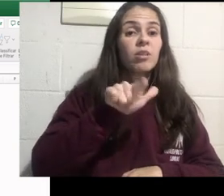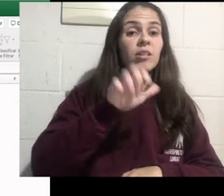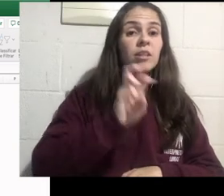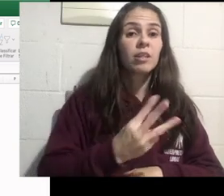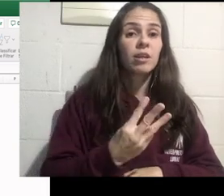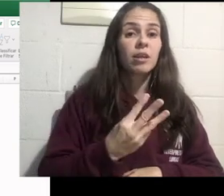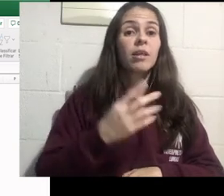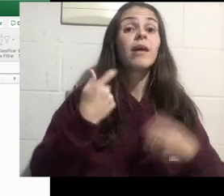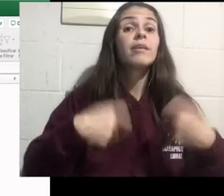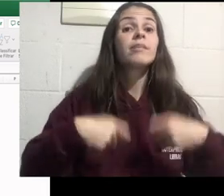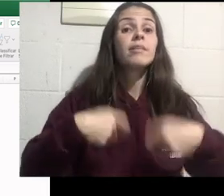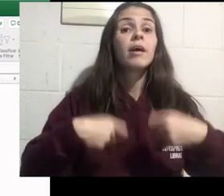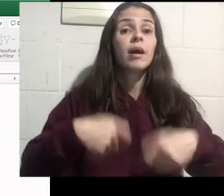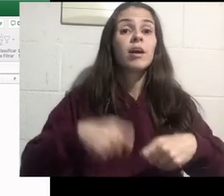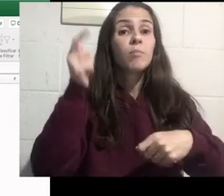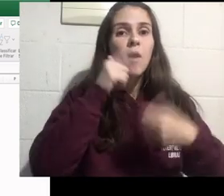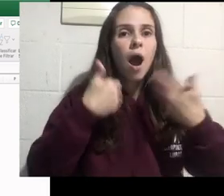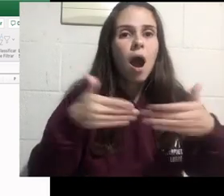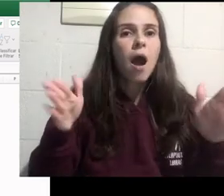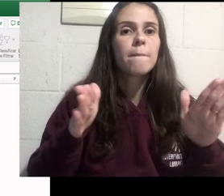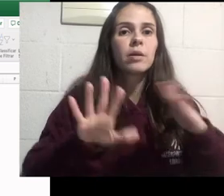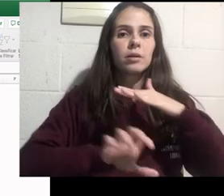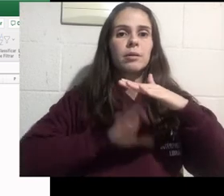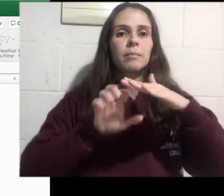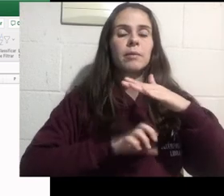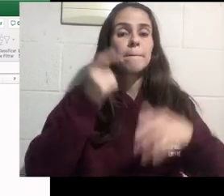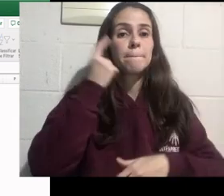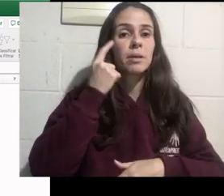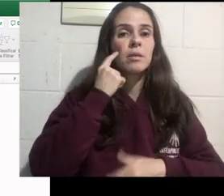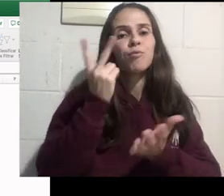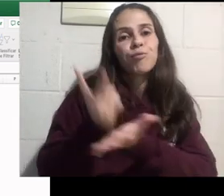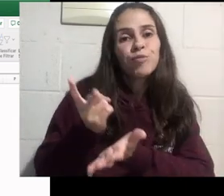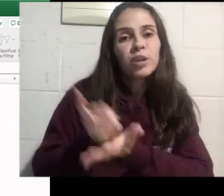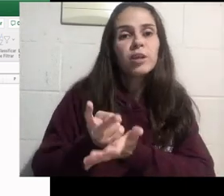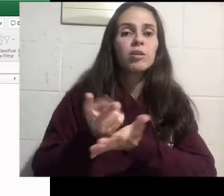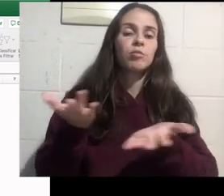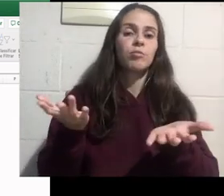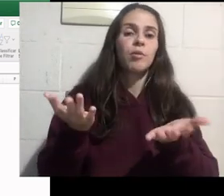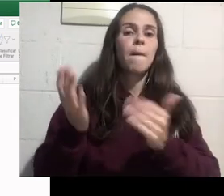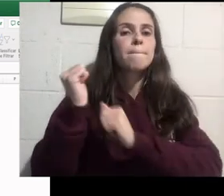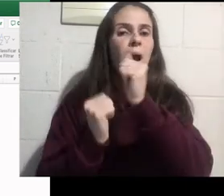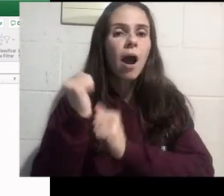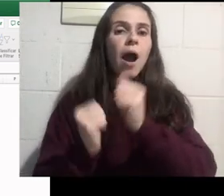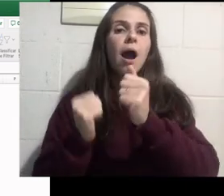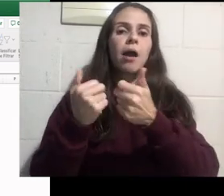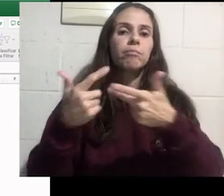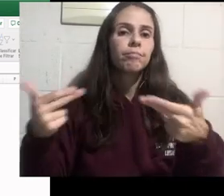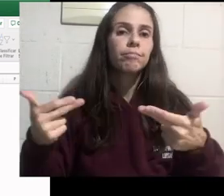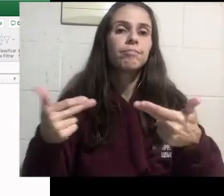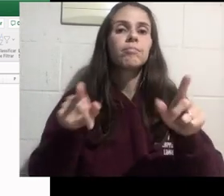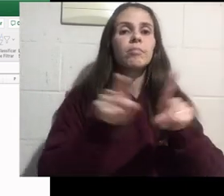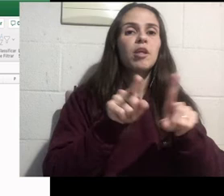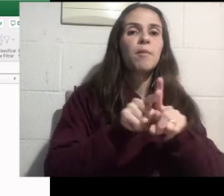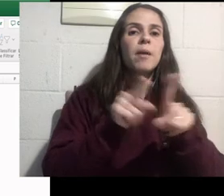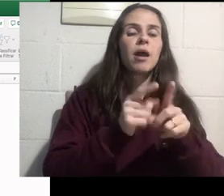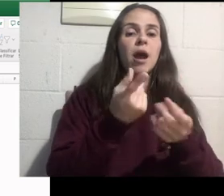2.857,73 a minha necessidade de recursos para abrir a minha empresa, considerando os investimentos fixos, ou seja, em máquinas, equipamentos, os investimentos